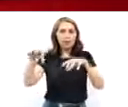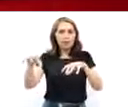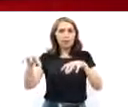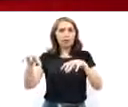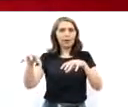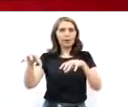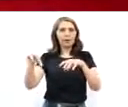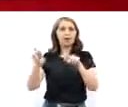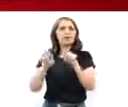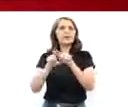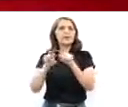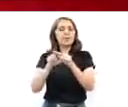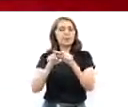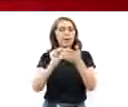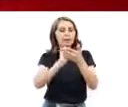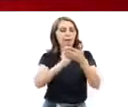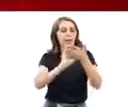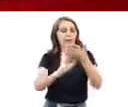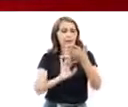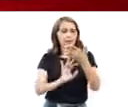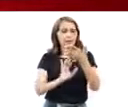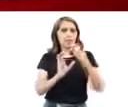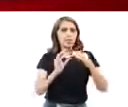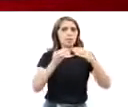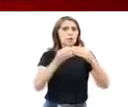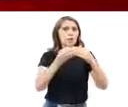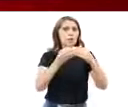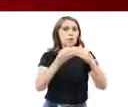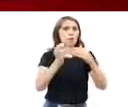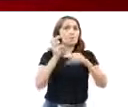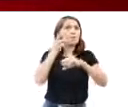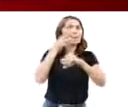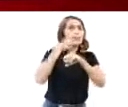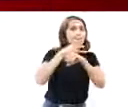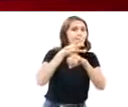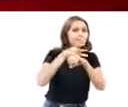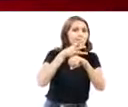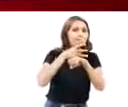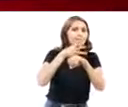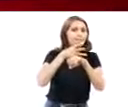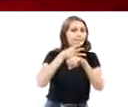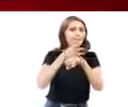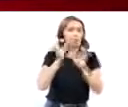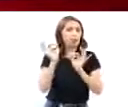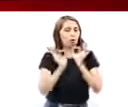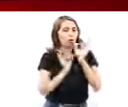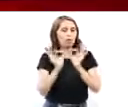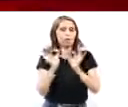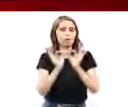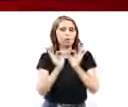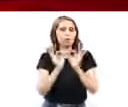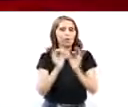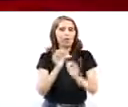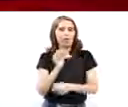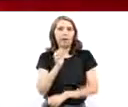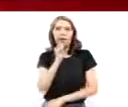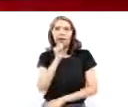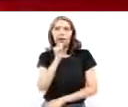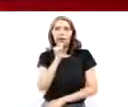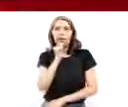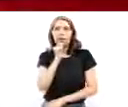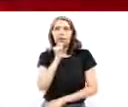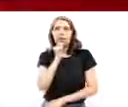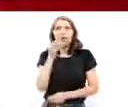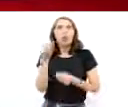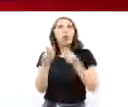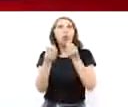em grupos de WhatsApp. Nossa realidade ainda não dava para trabalhar o híbrido, que é o professor na